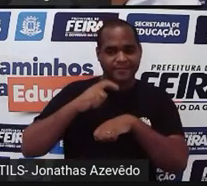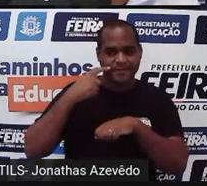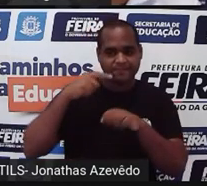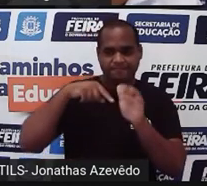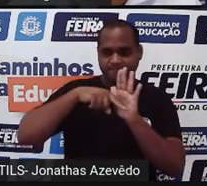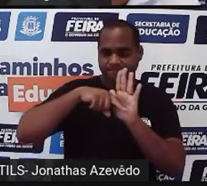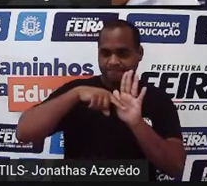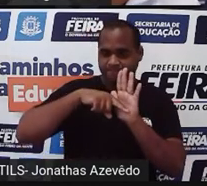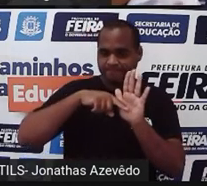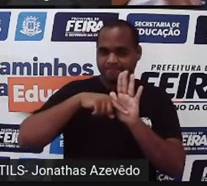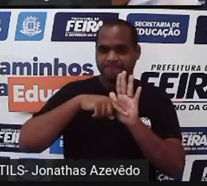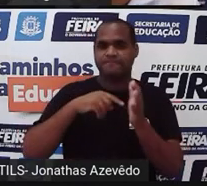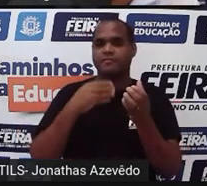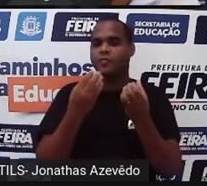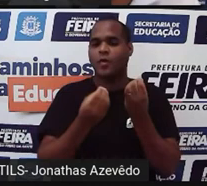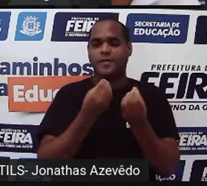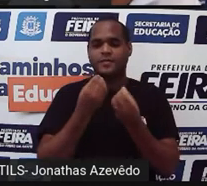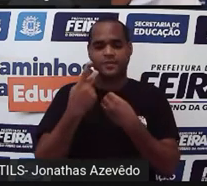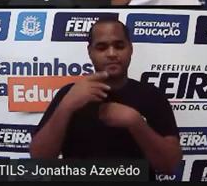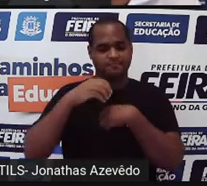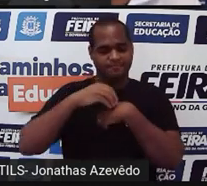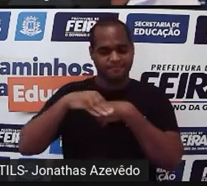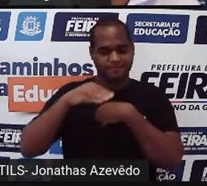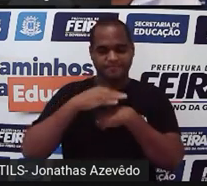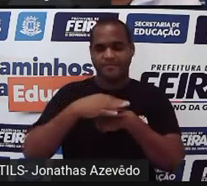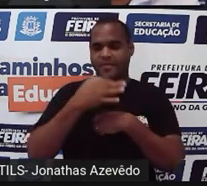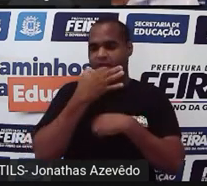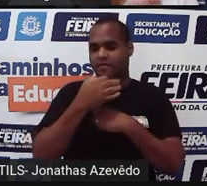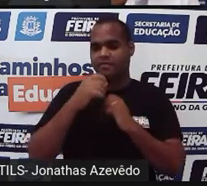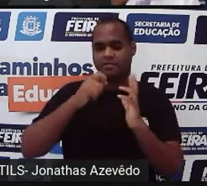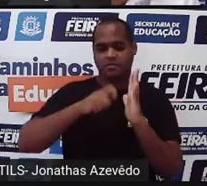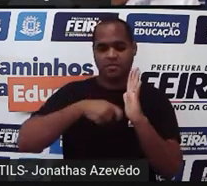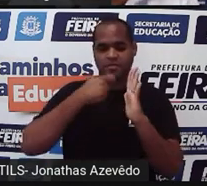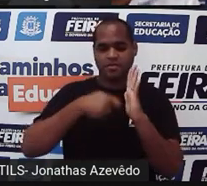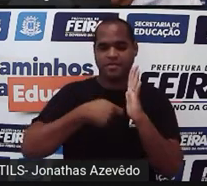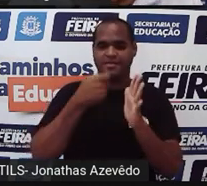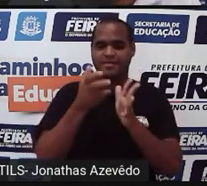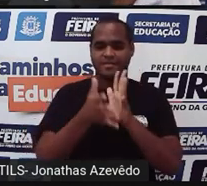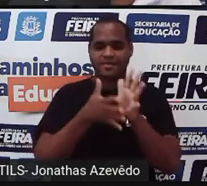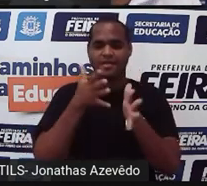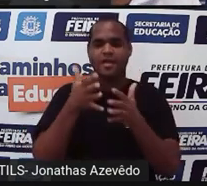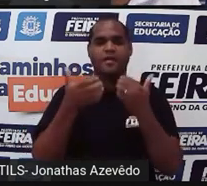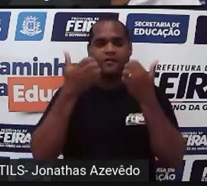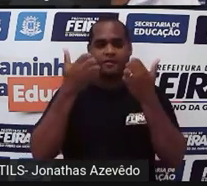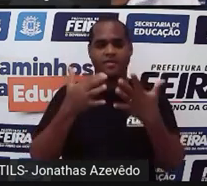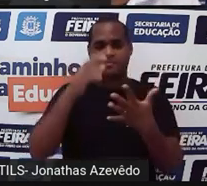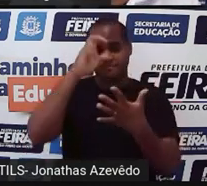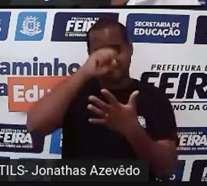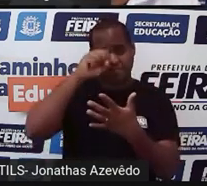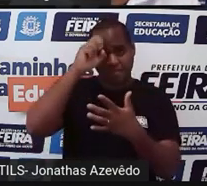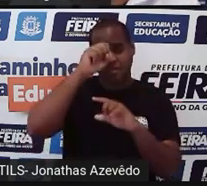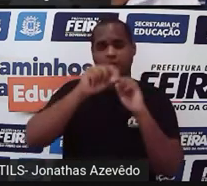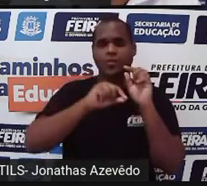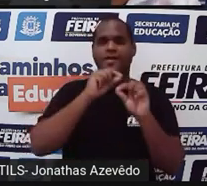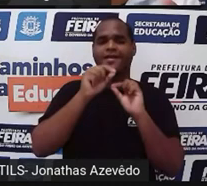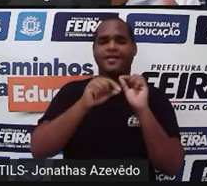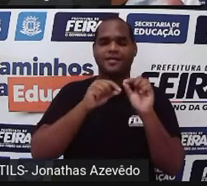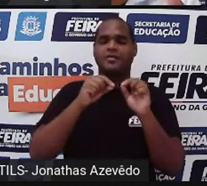avaliação. Para isso, deixo como sugestão você gravar um áudio contando o que você aprendeu nessa aula, tá